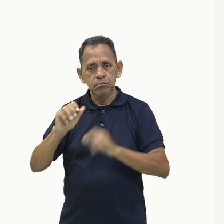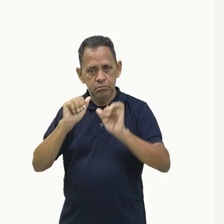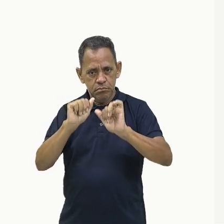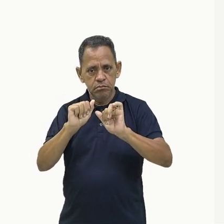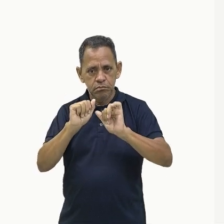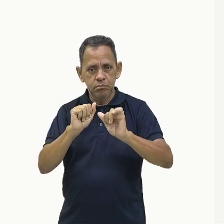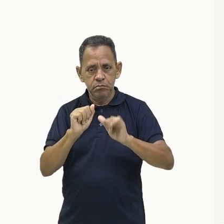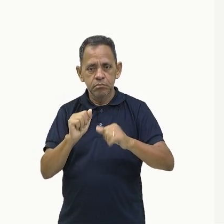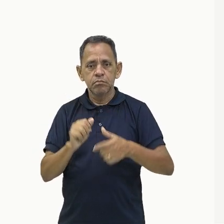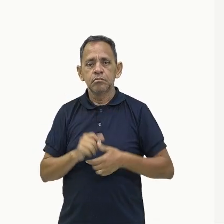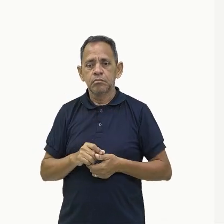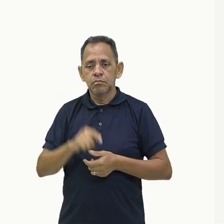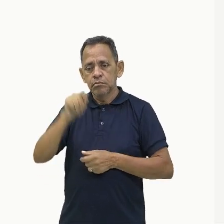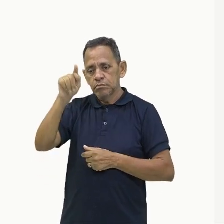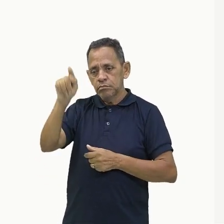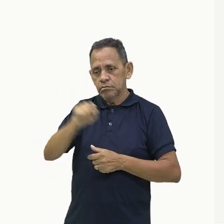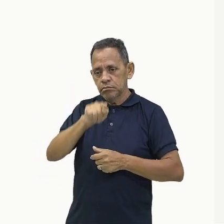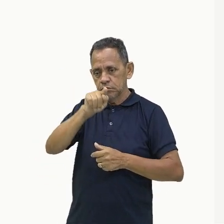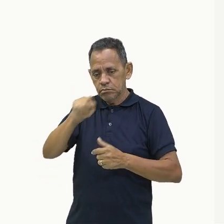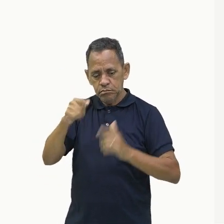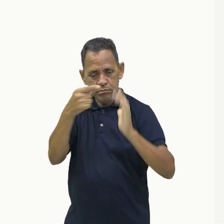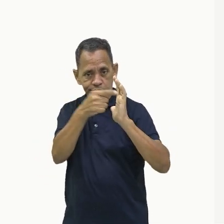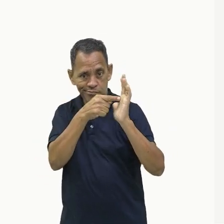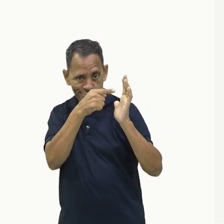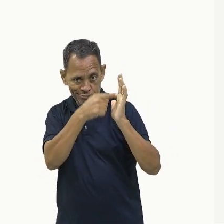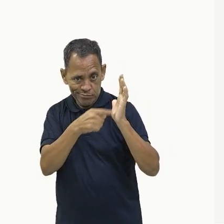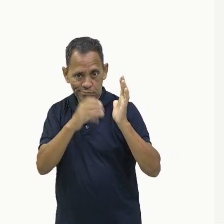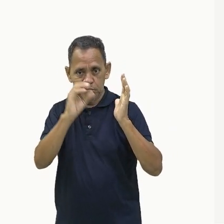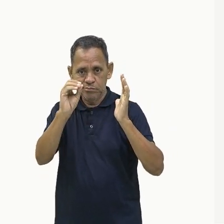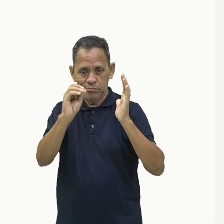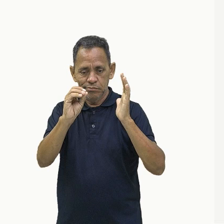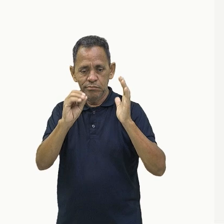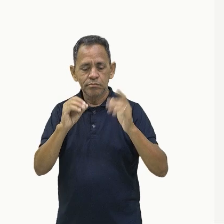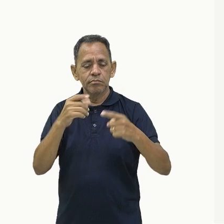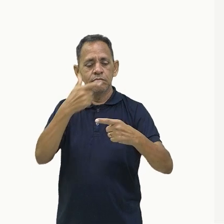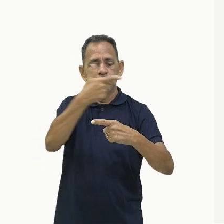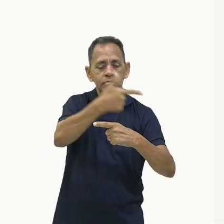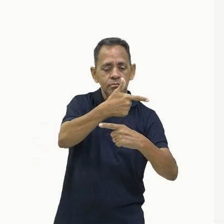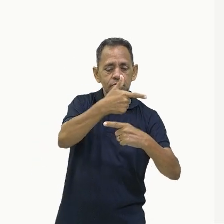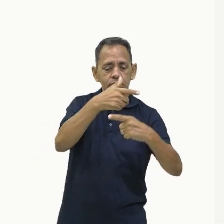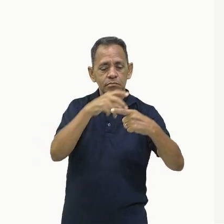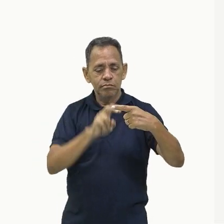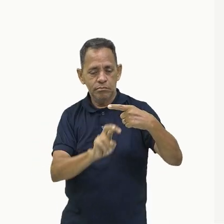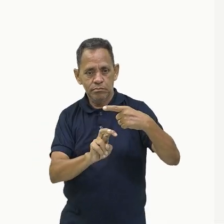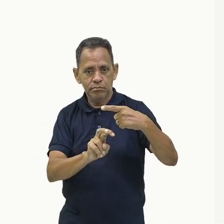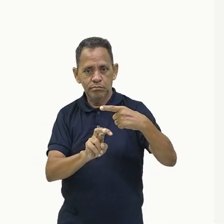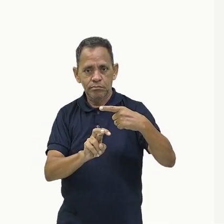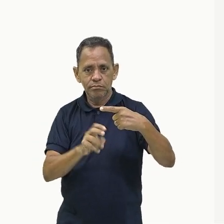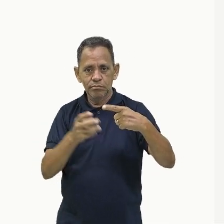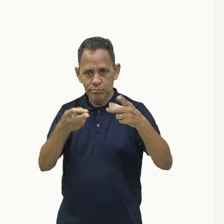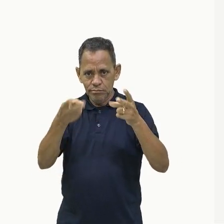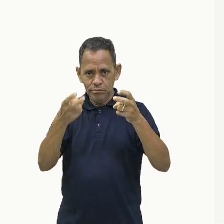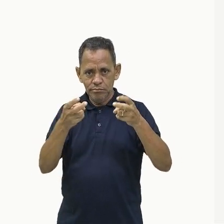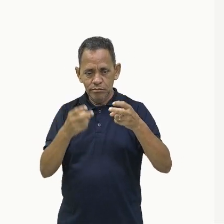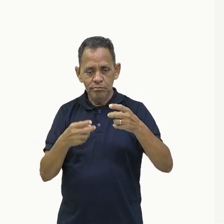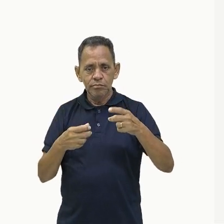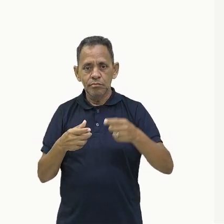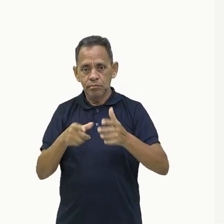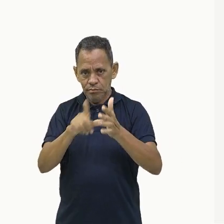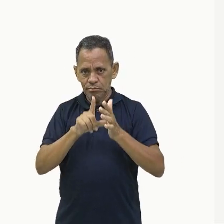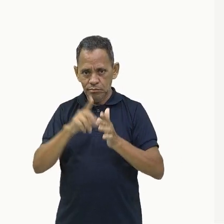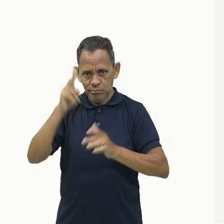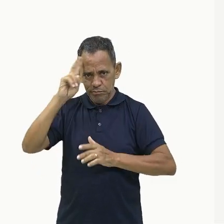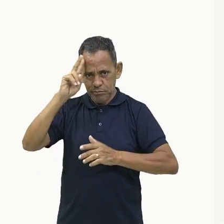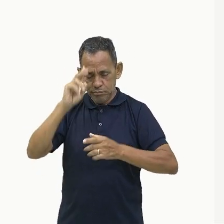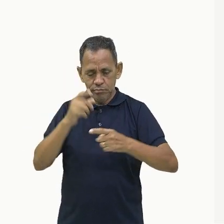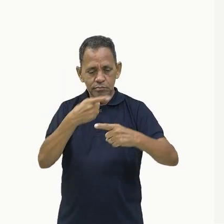resultado, ó, 2 sobre 5. Viram só? Nem precisa a gente fazer nenhuma conta, nem precisa